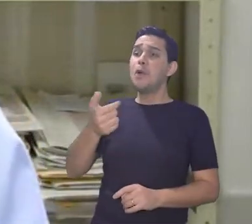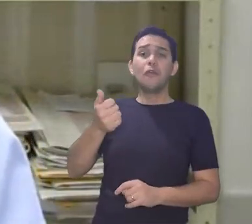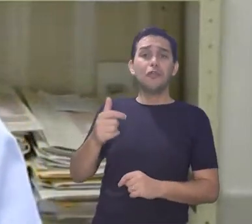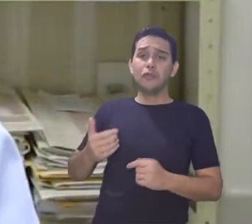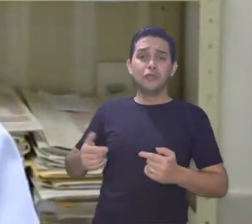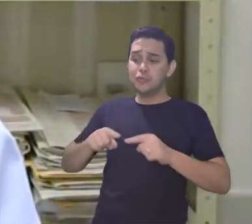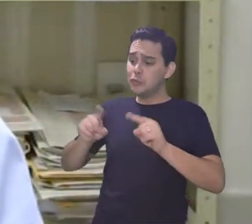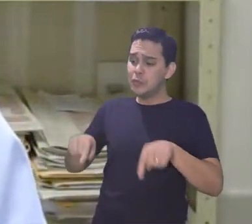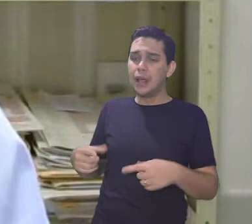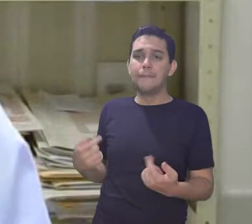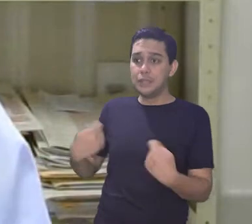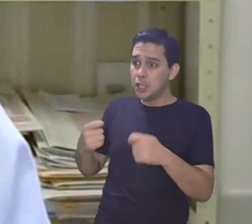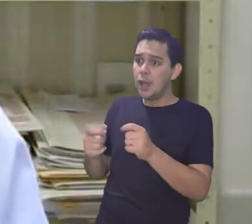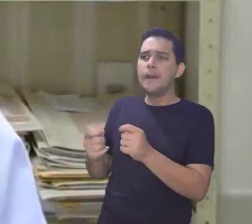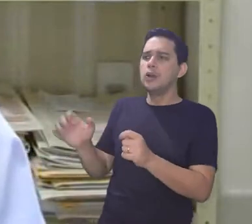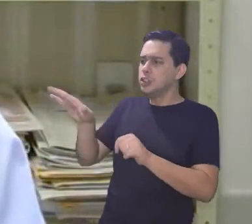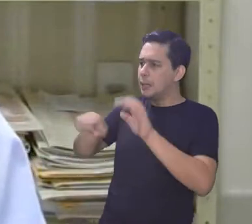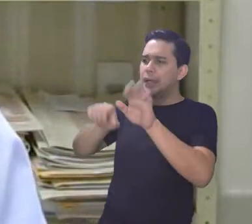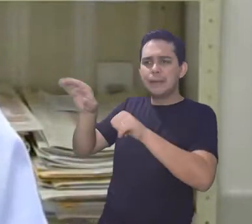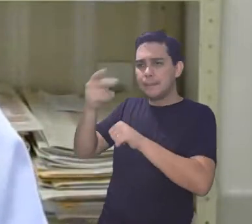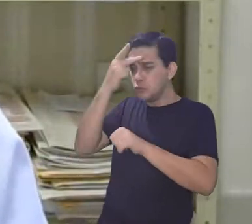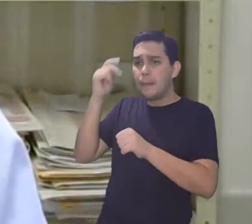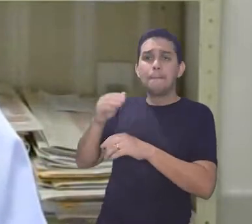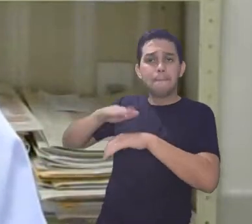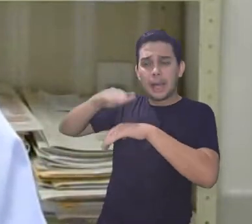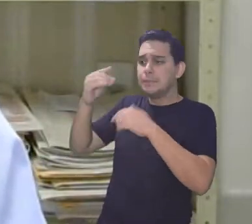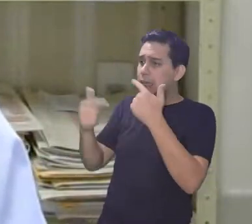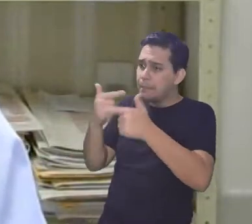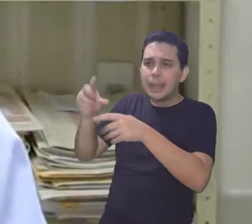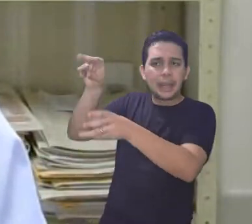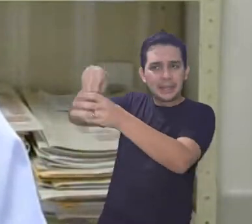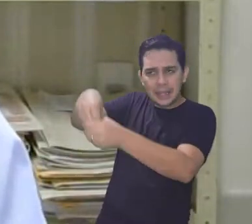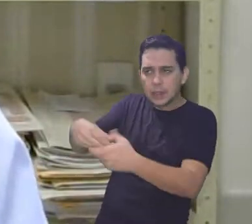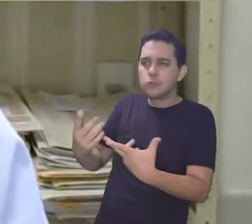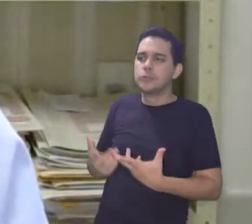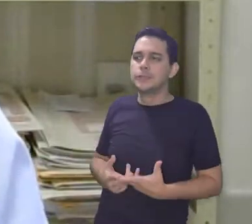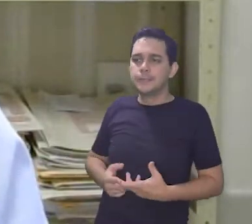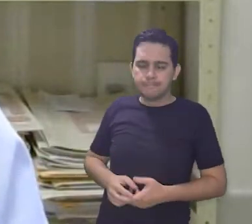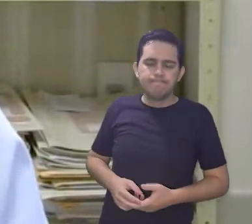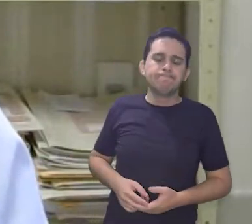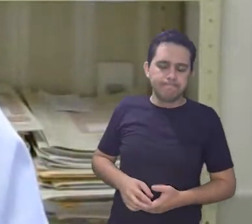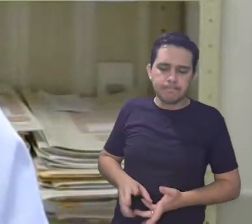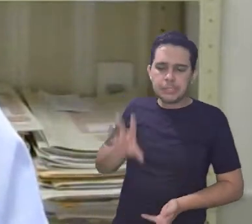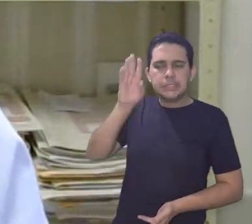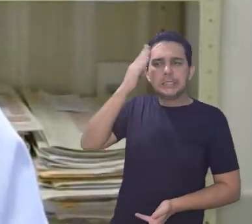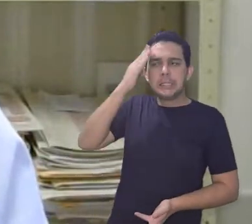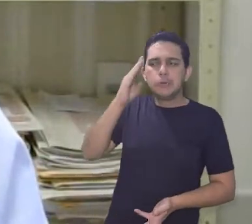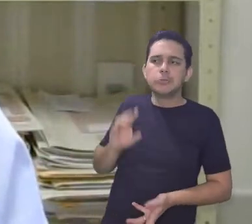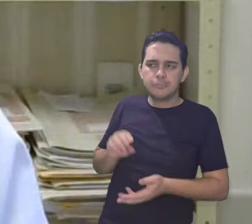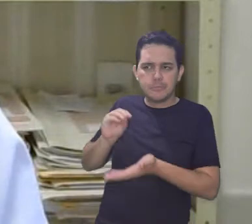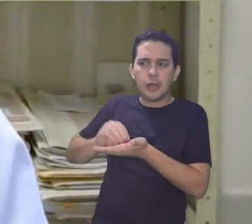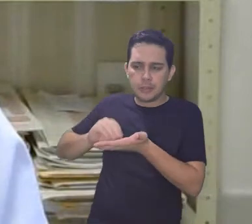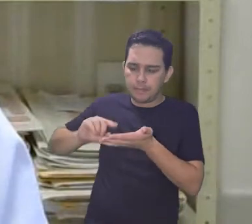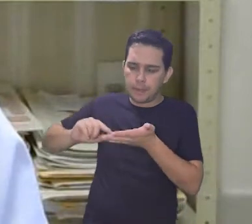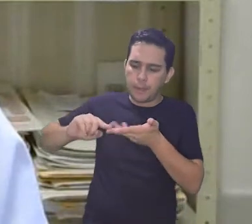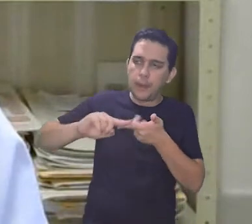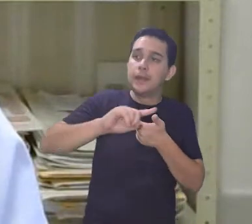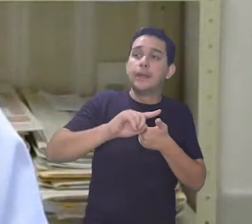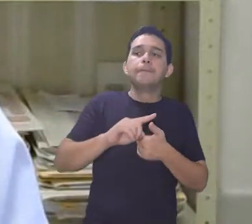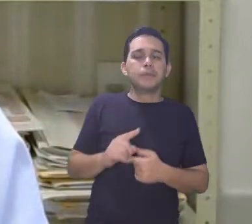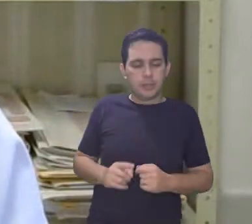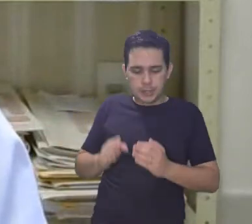para o trabalho que se exige no local. Essa é a conclusão que a gente chegou e que a gente pede que